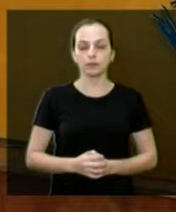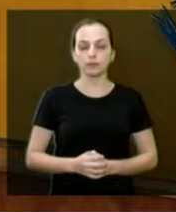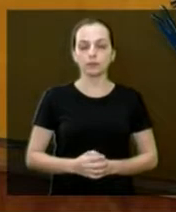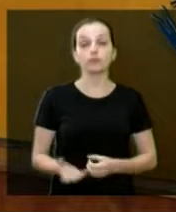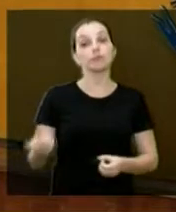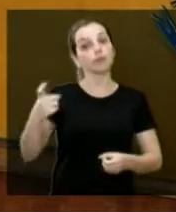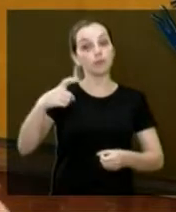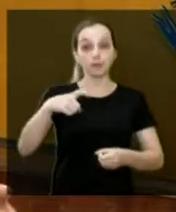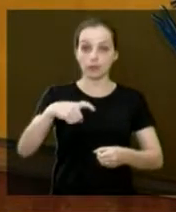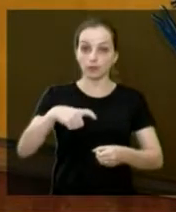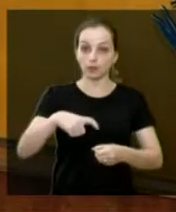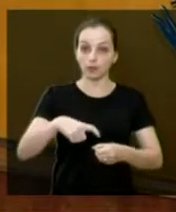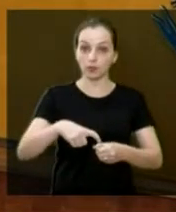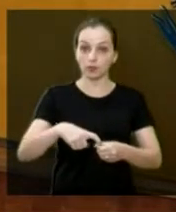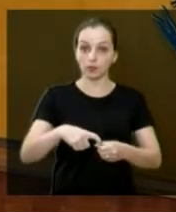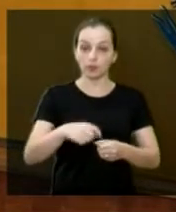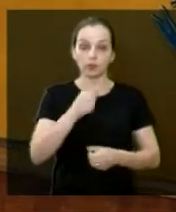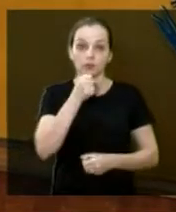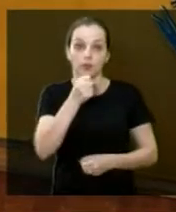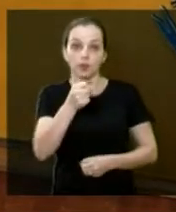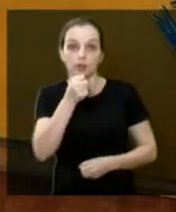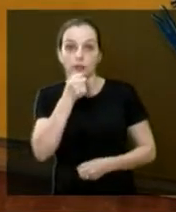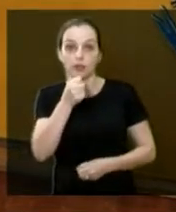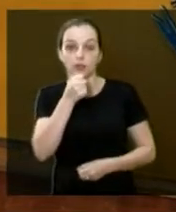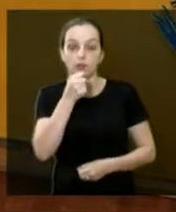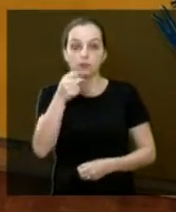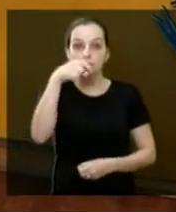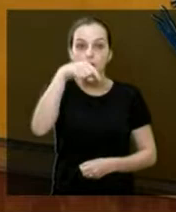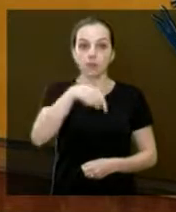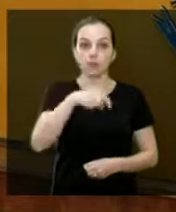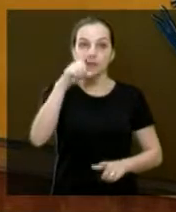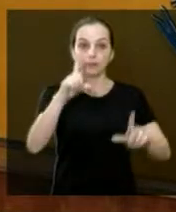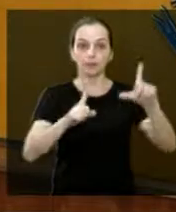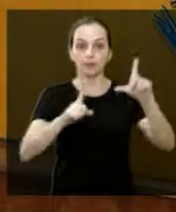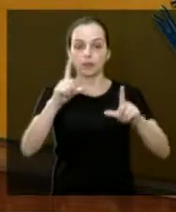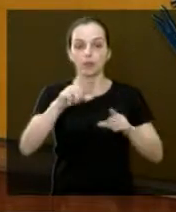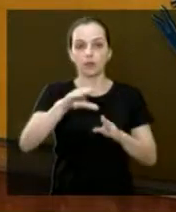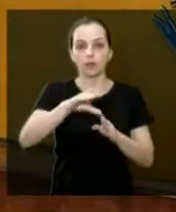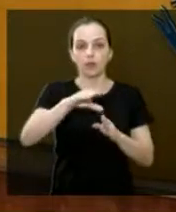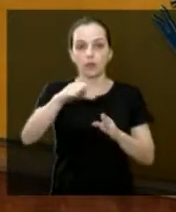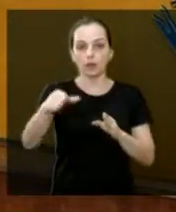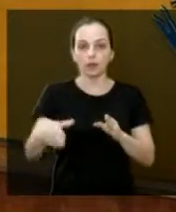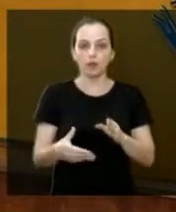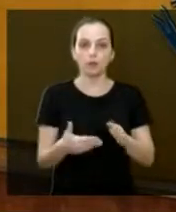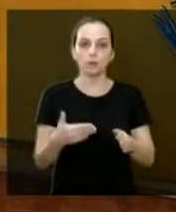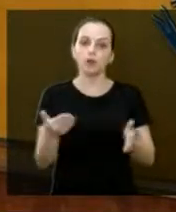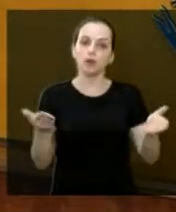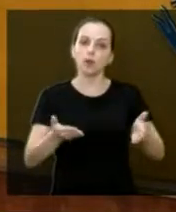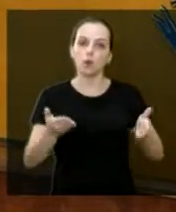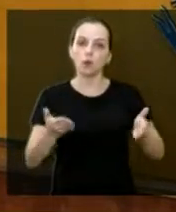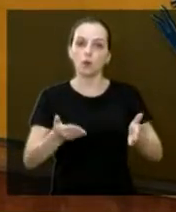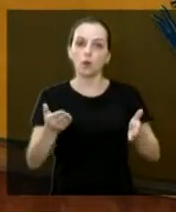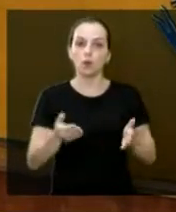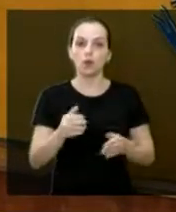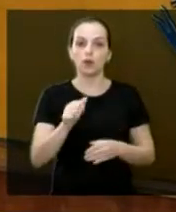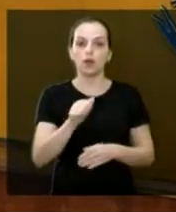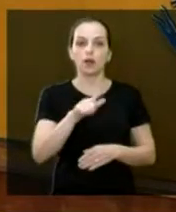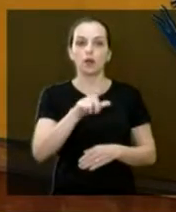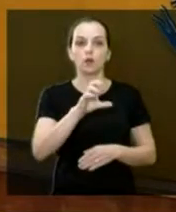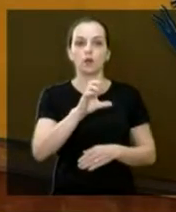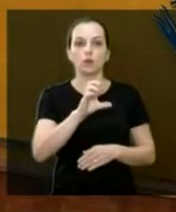De volta com mais entrevistas aqui pela TV Câmara. Hoje nós estamos conversando com o Alceu